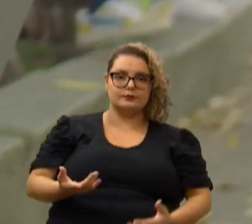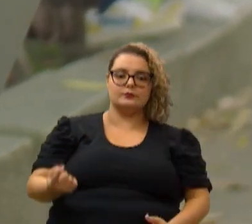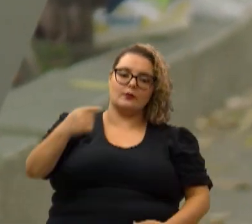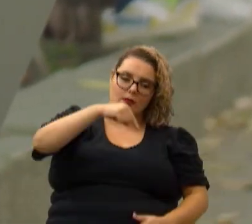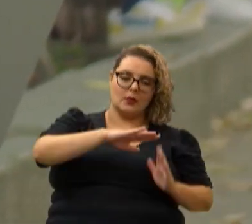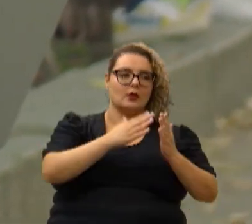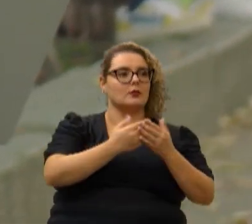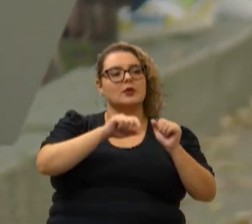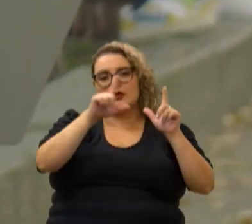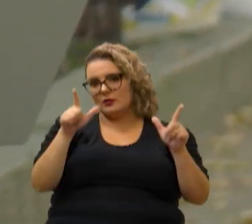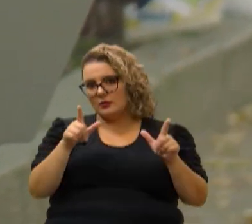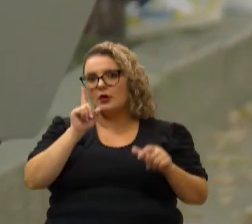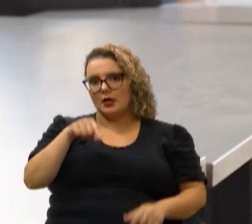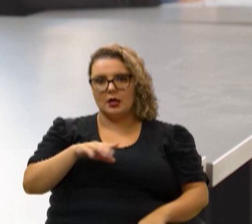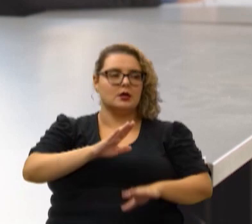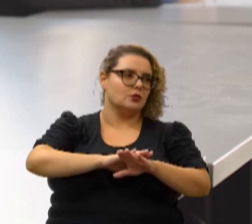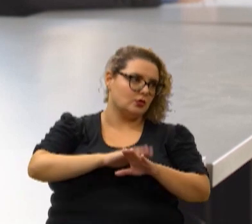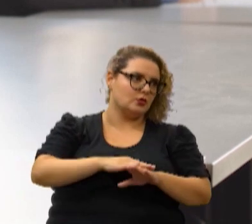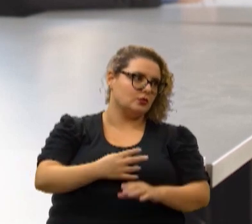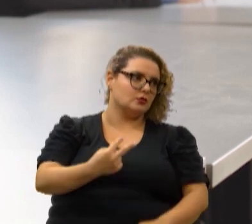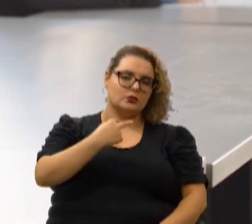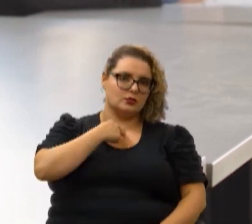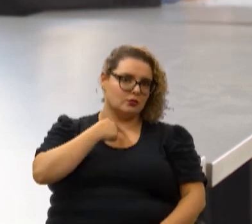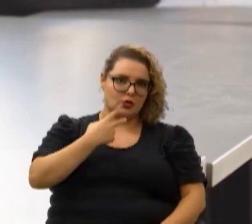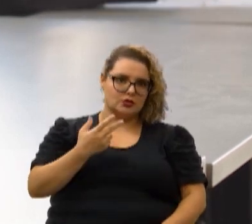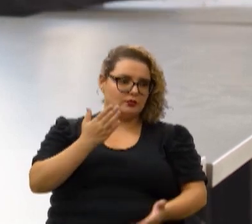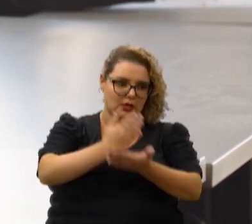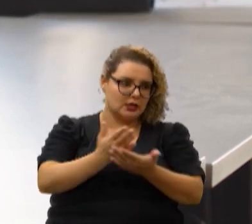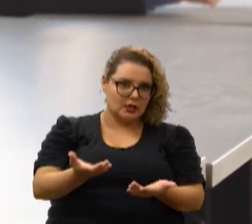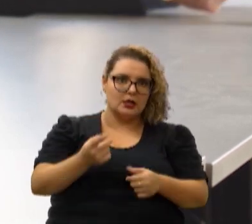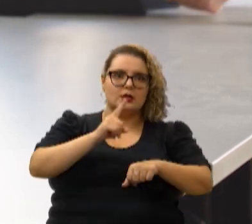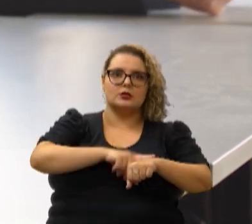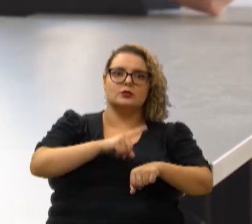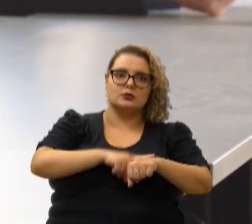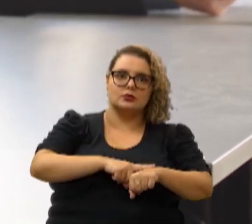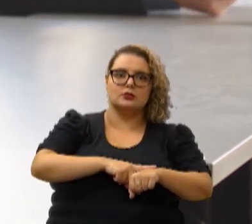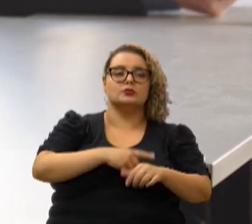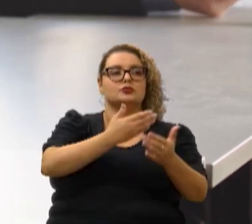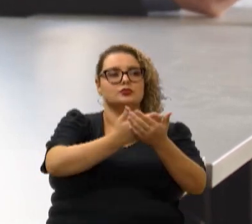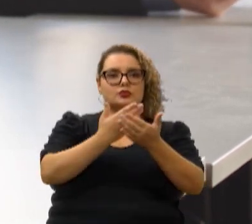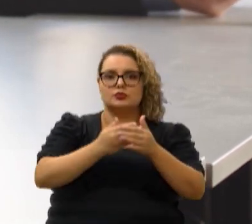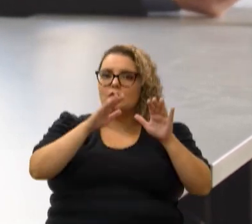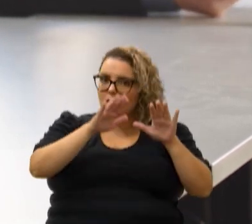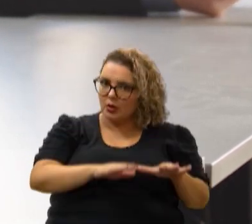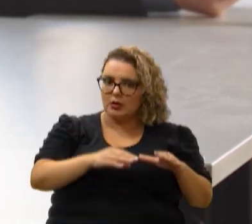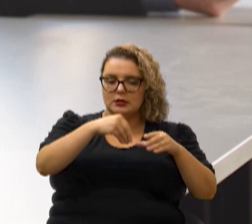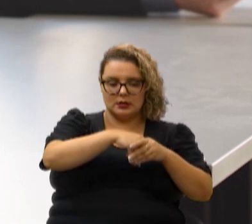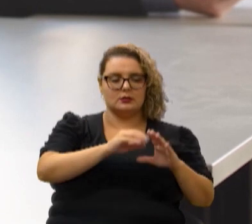Vir para a escola de manhã é uma dessas atividades que você não consegue abrir mão. Então, o horário fixo do estudo